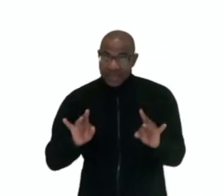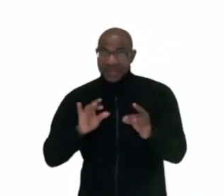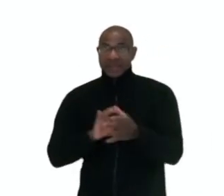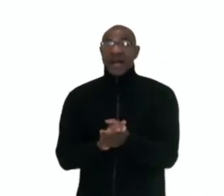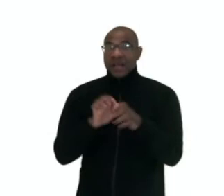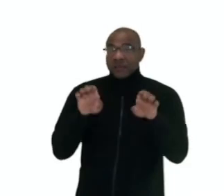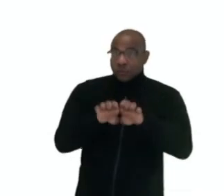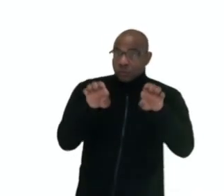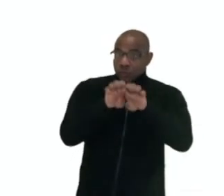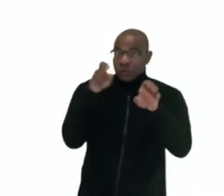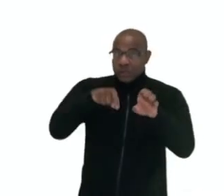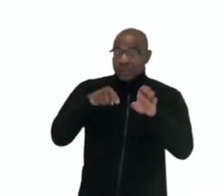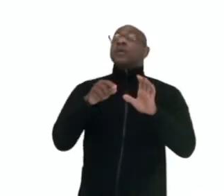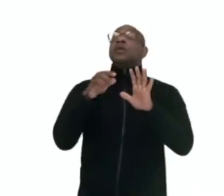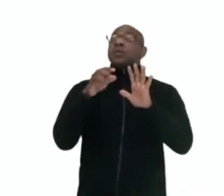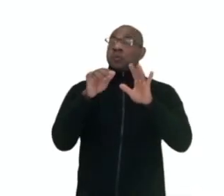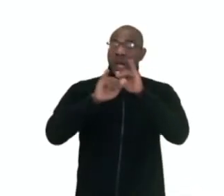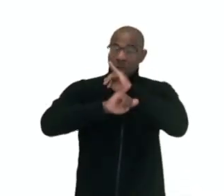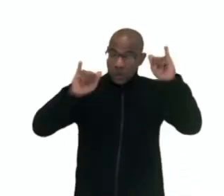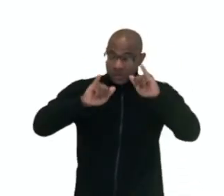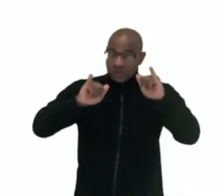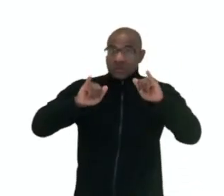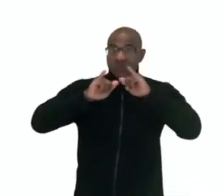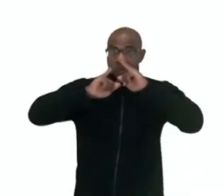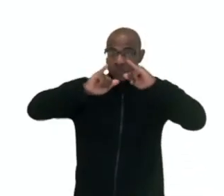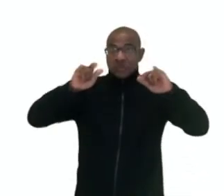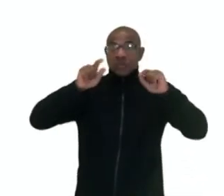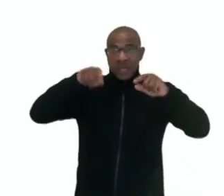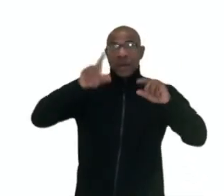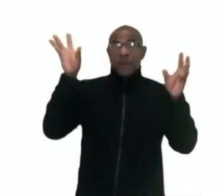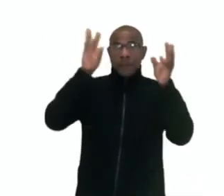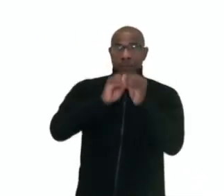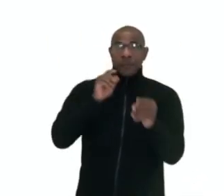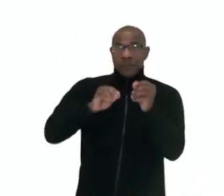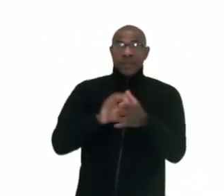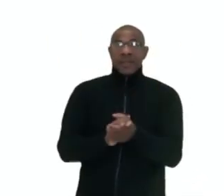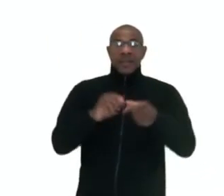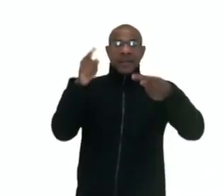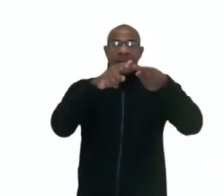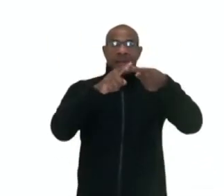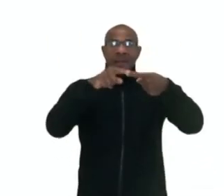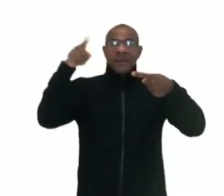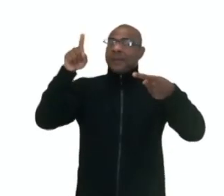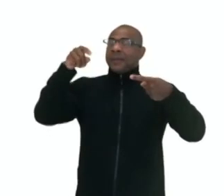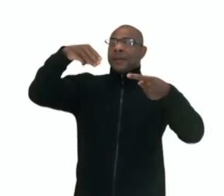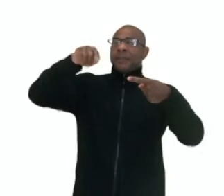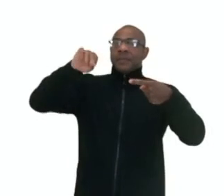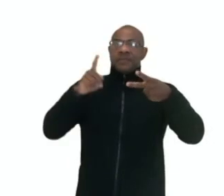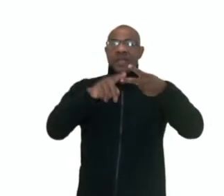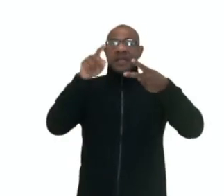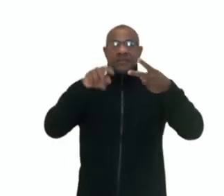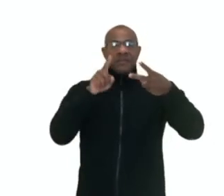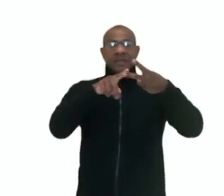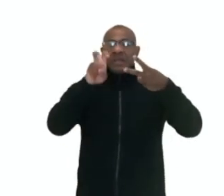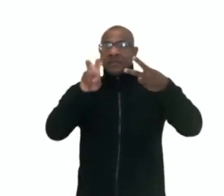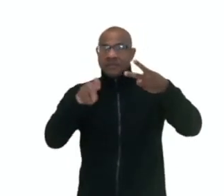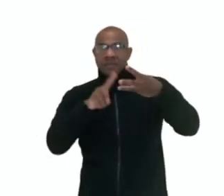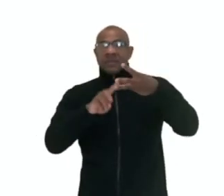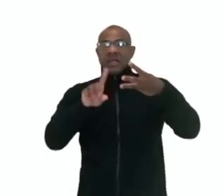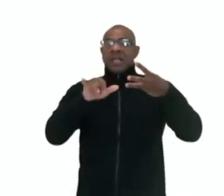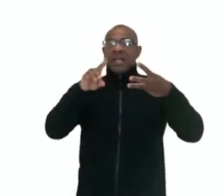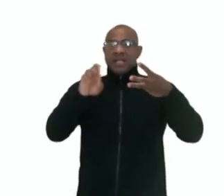Estrutura textual da notícia, resumidamente, fica então manchete, título,